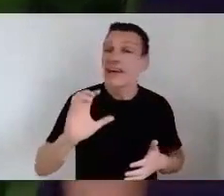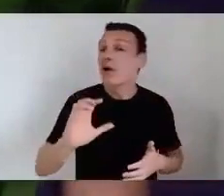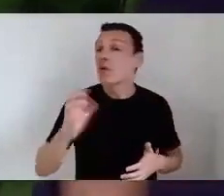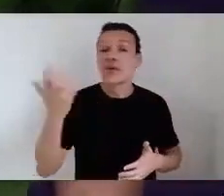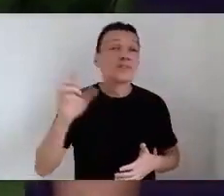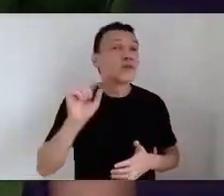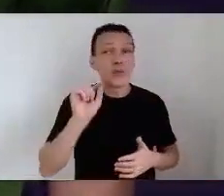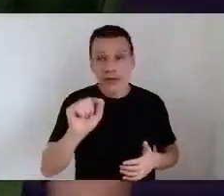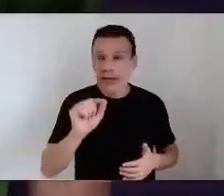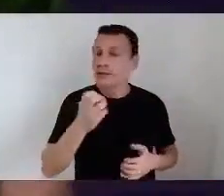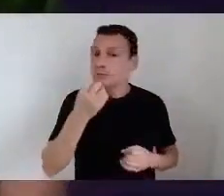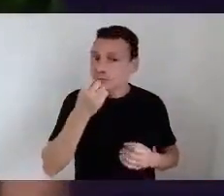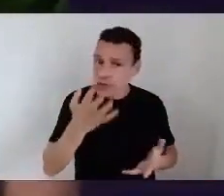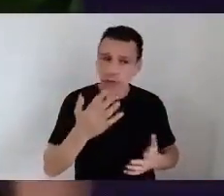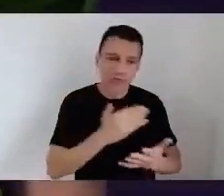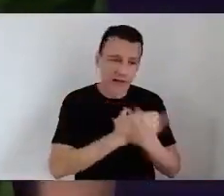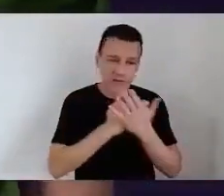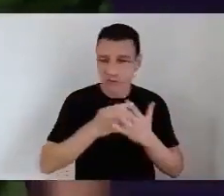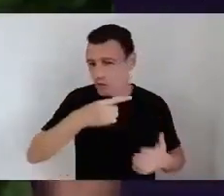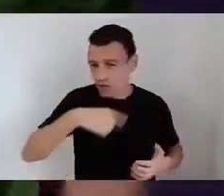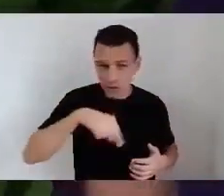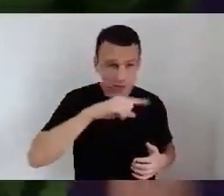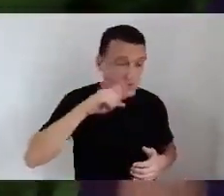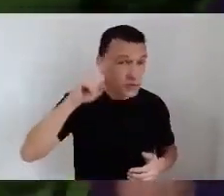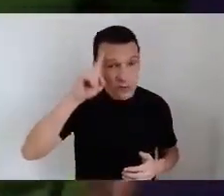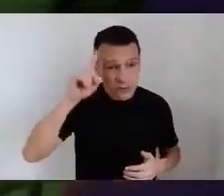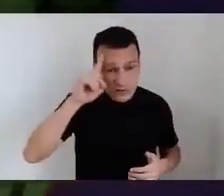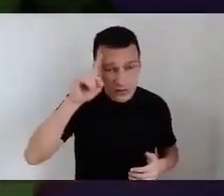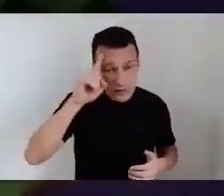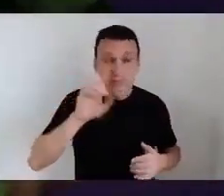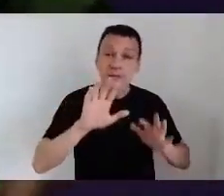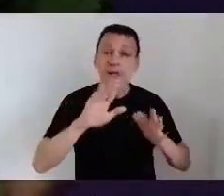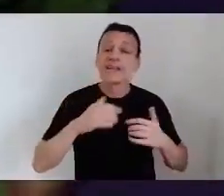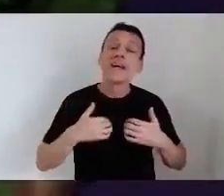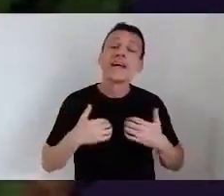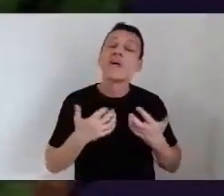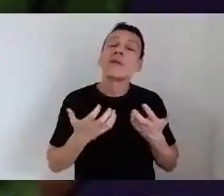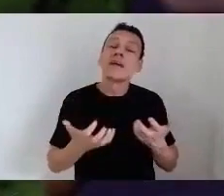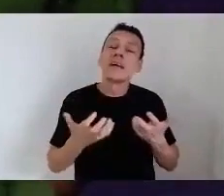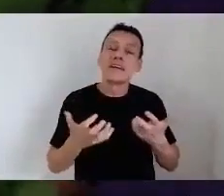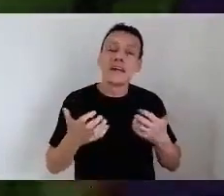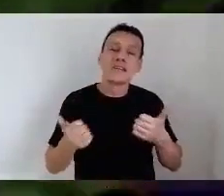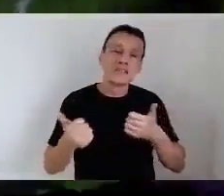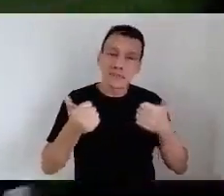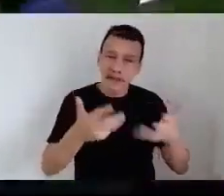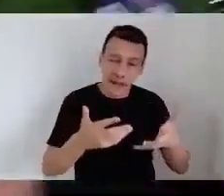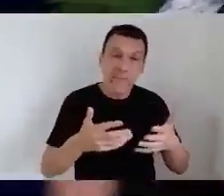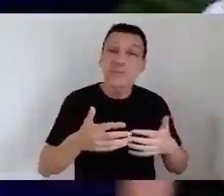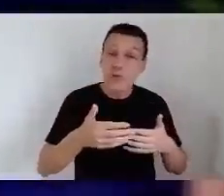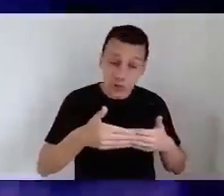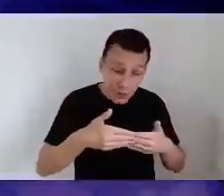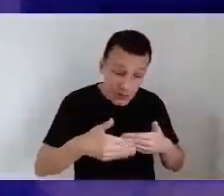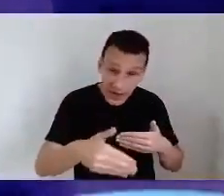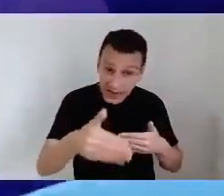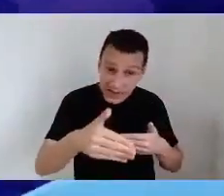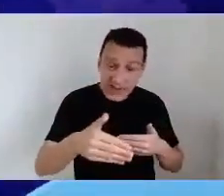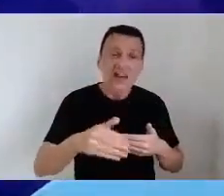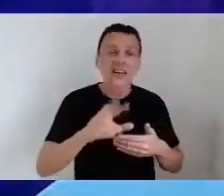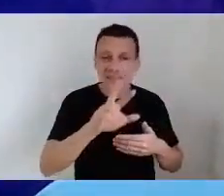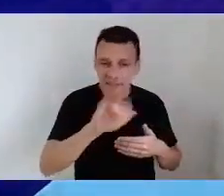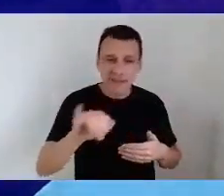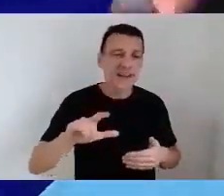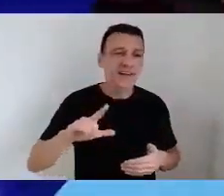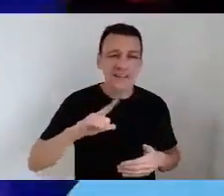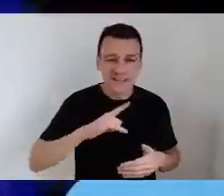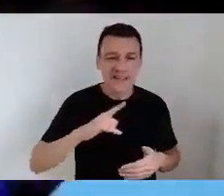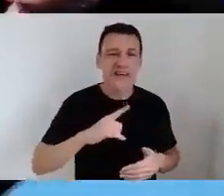dia a dia, eu queria trazer para vocês que durante a nossa palestra haverá um sorteio desse pequeno e grande rapaz, o nosso símbolo do